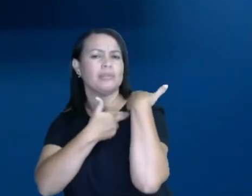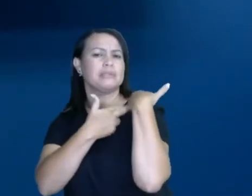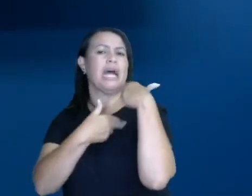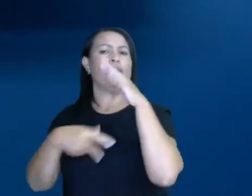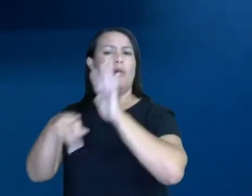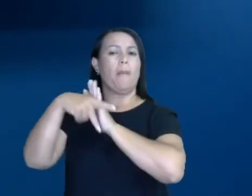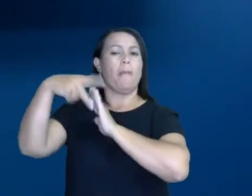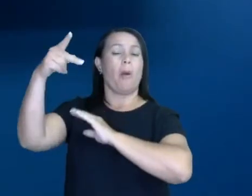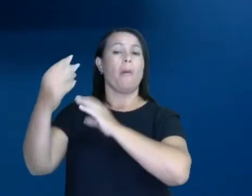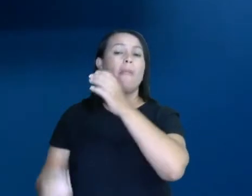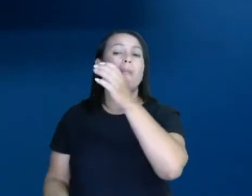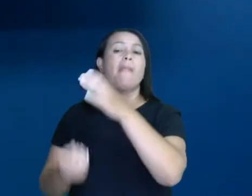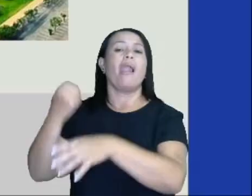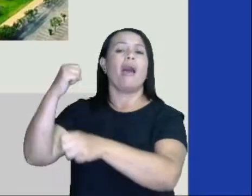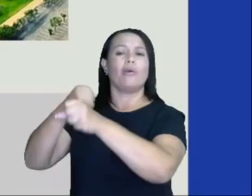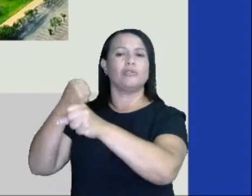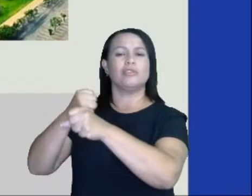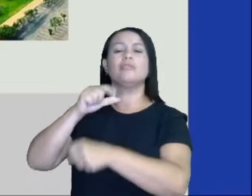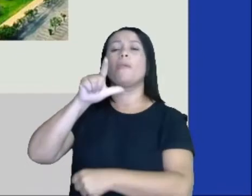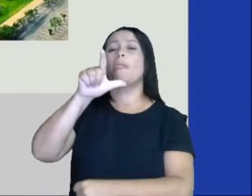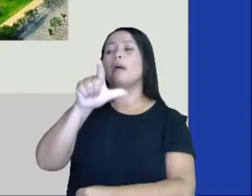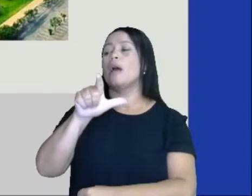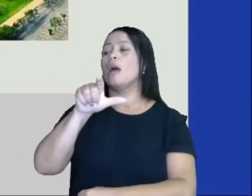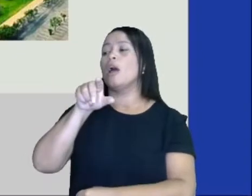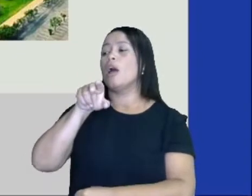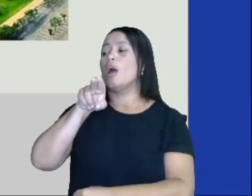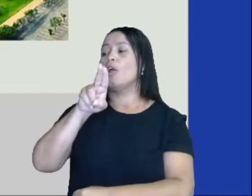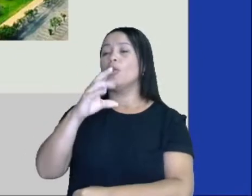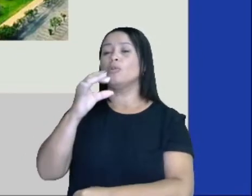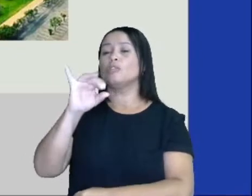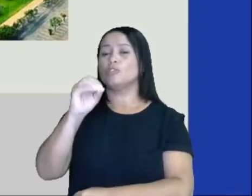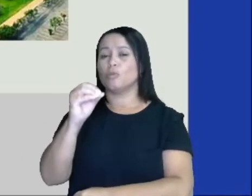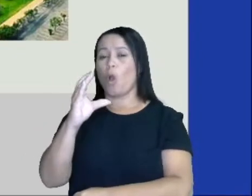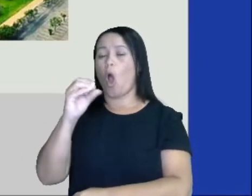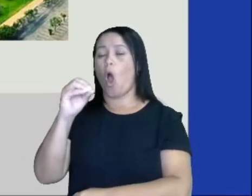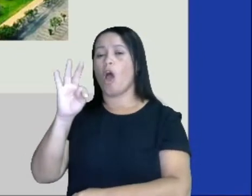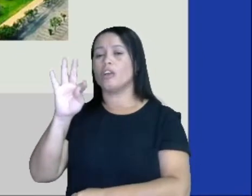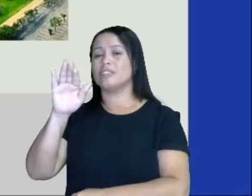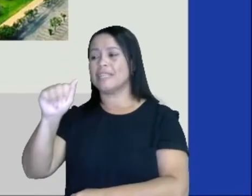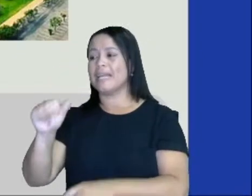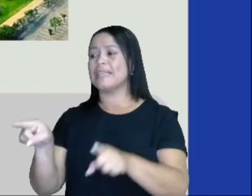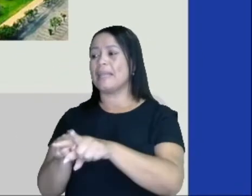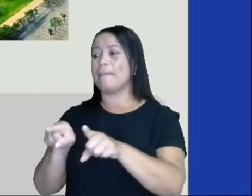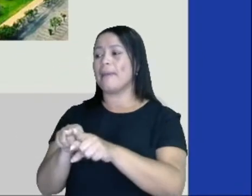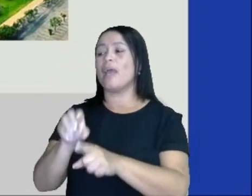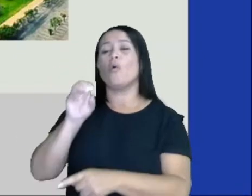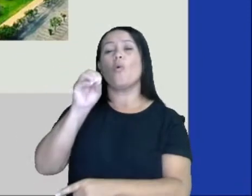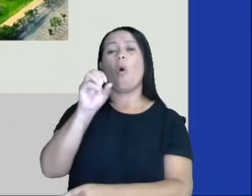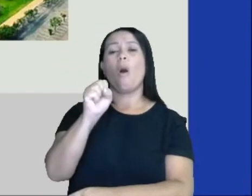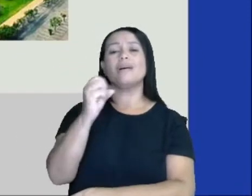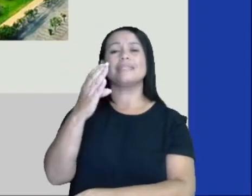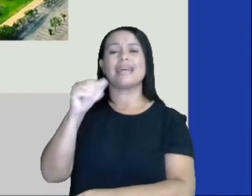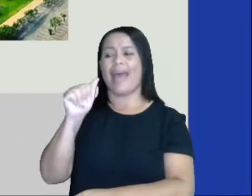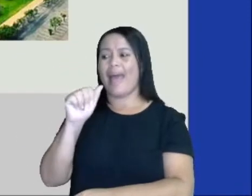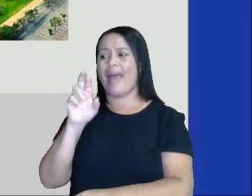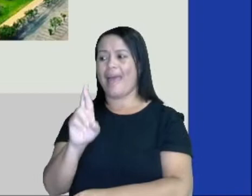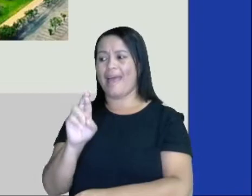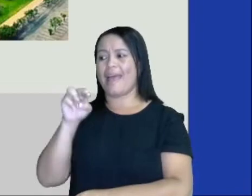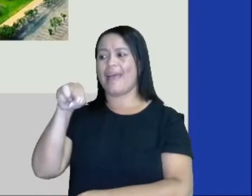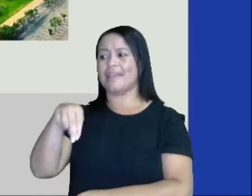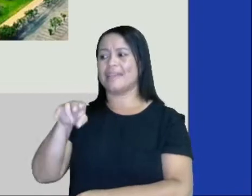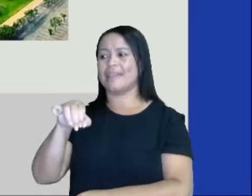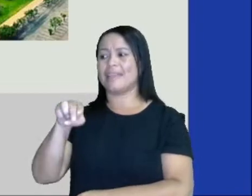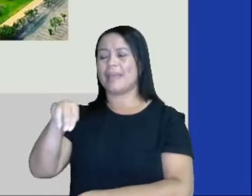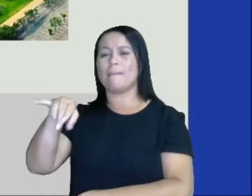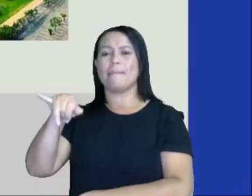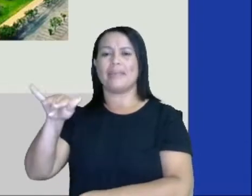Brasília, pela essa construção, foi Lúcio Costa e Oscar Niemeyer. Vocês podem ver que a cidade é feita praticamente toda em desenho,